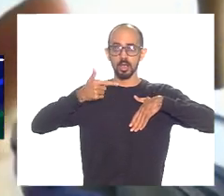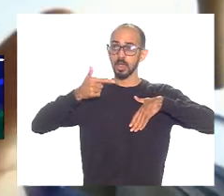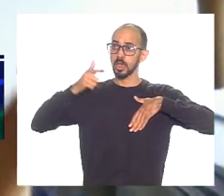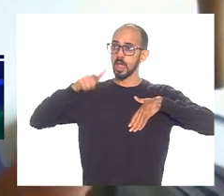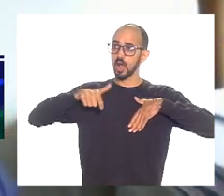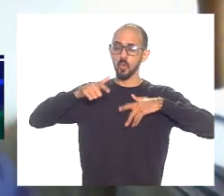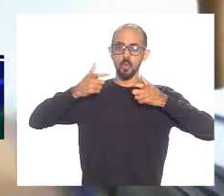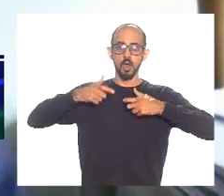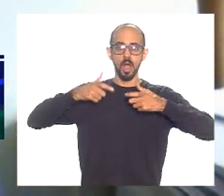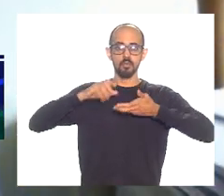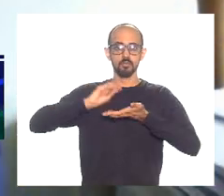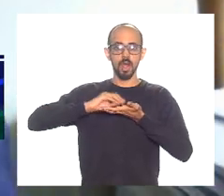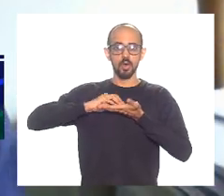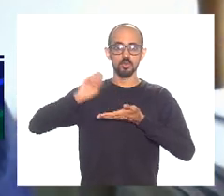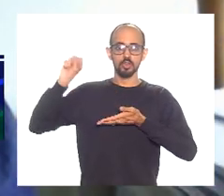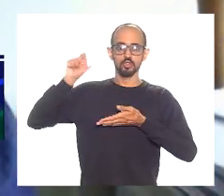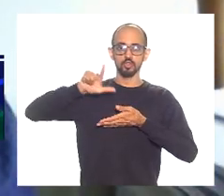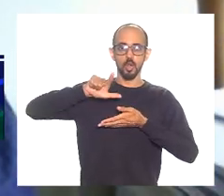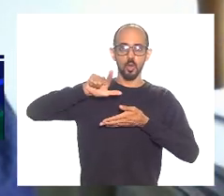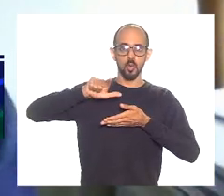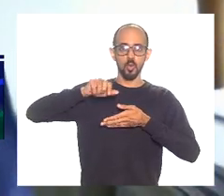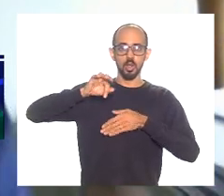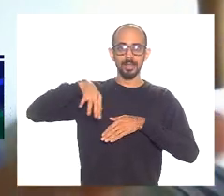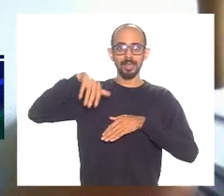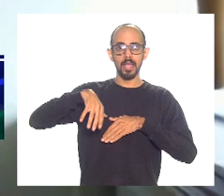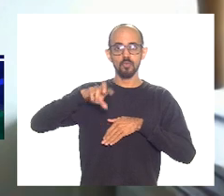etc. Quem vai investir